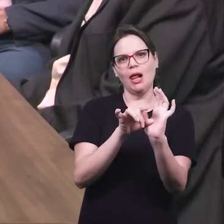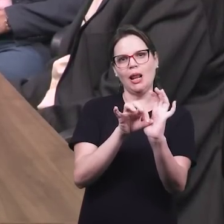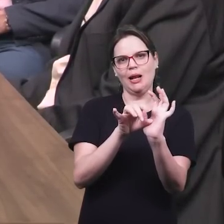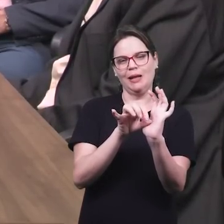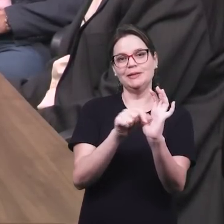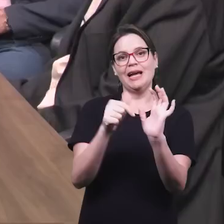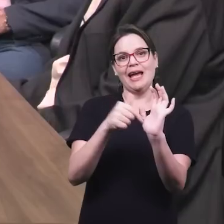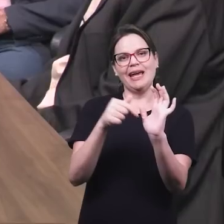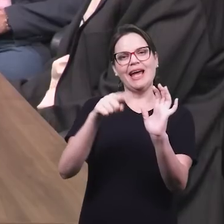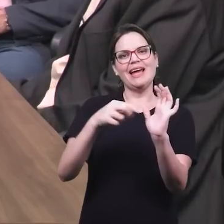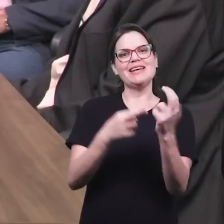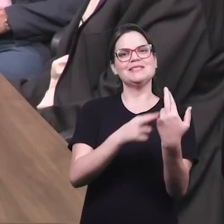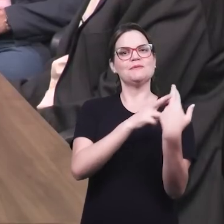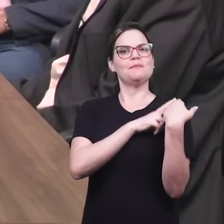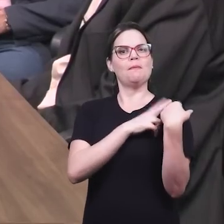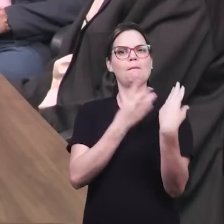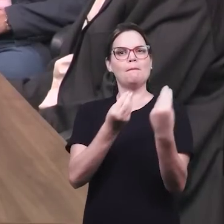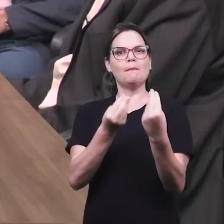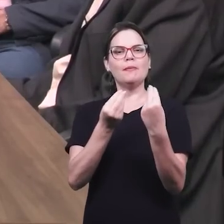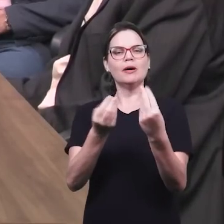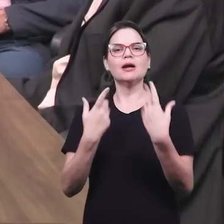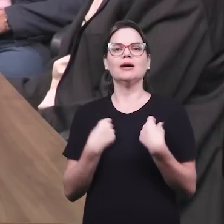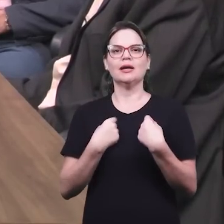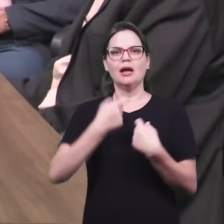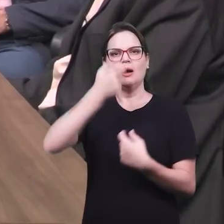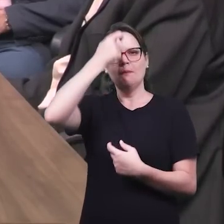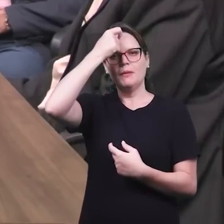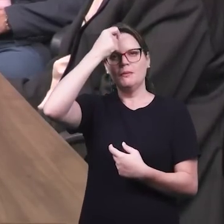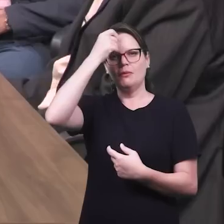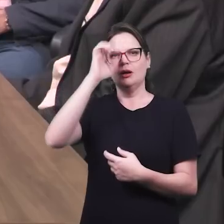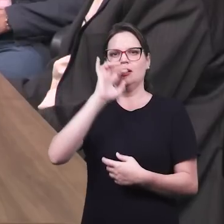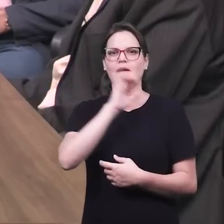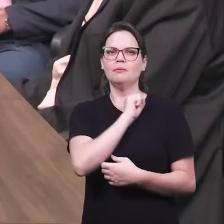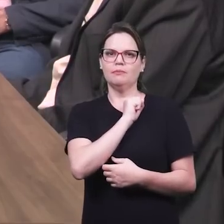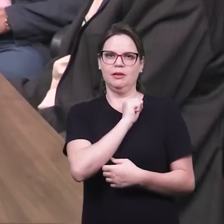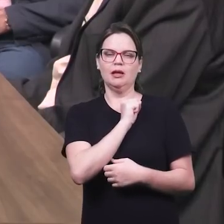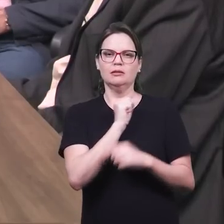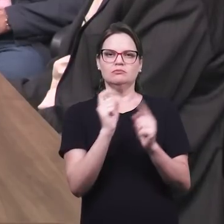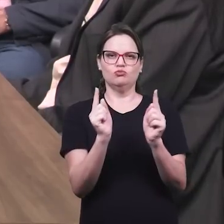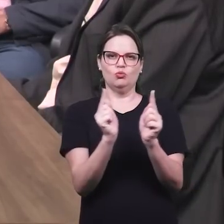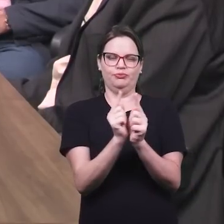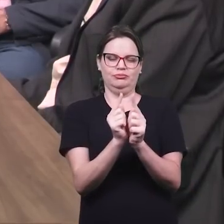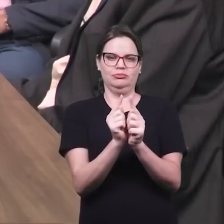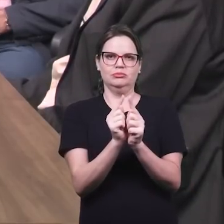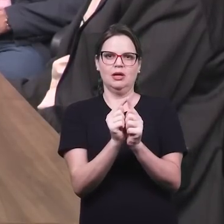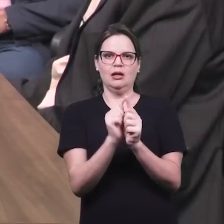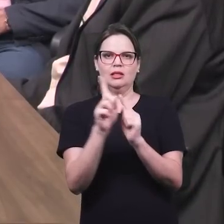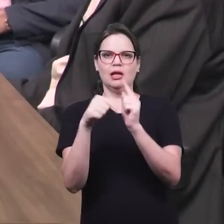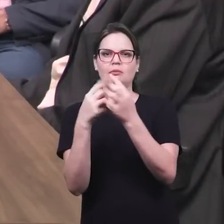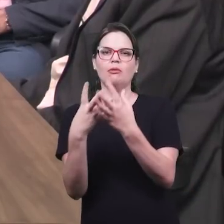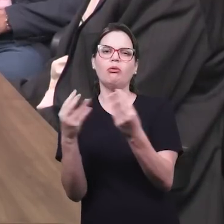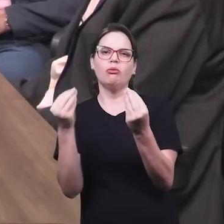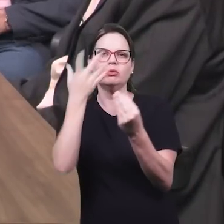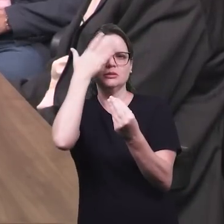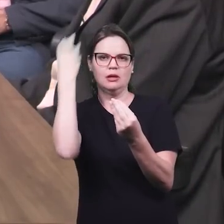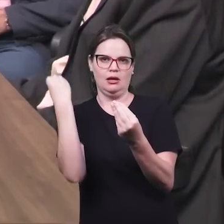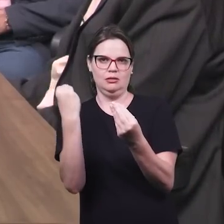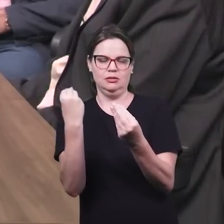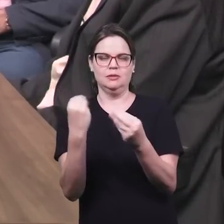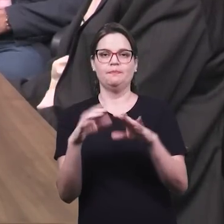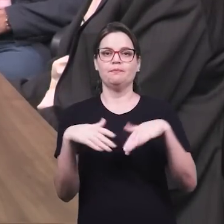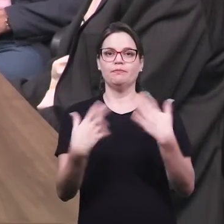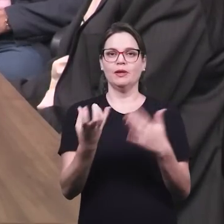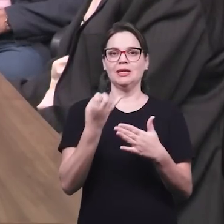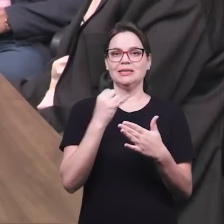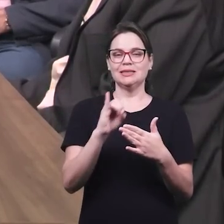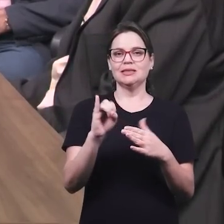de memórias de curta duração, memórias mais curtas. Então, quando a dopamina ela é deslocada